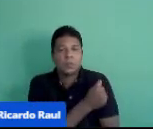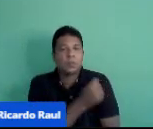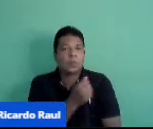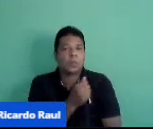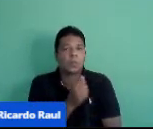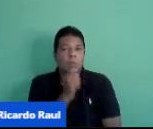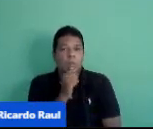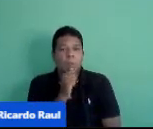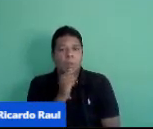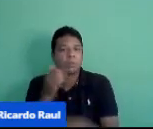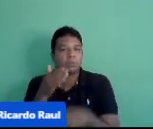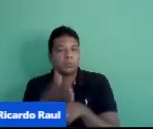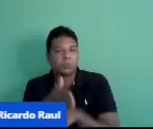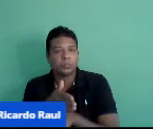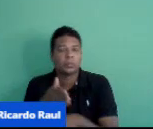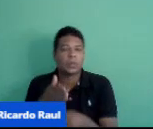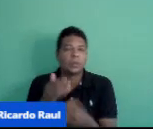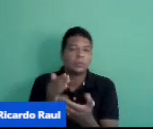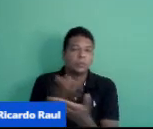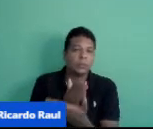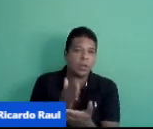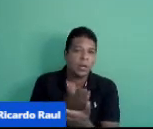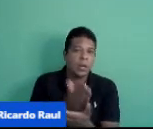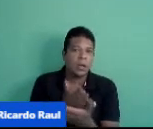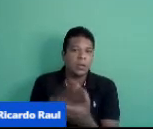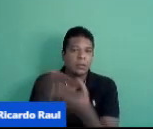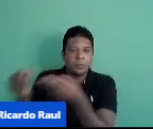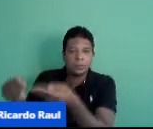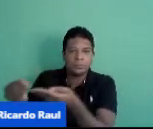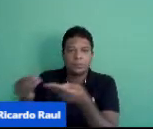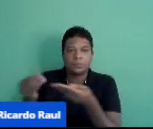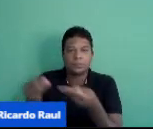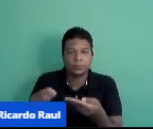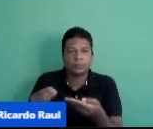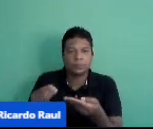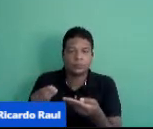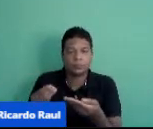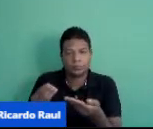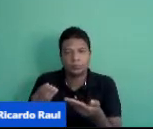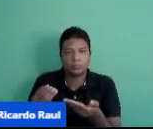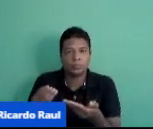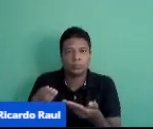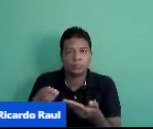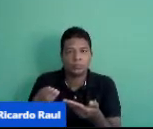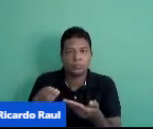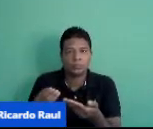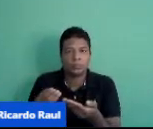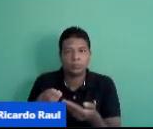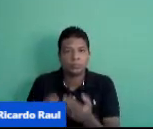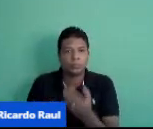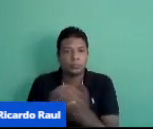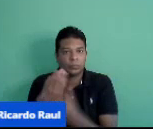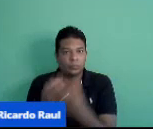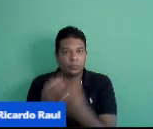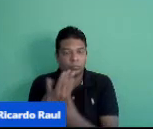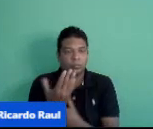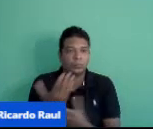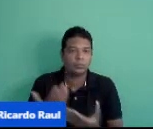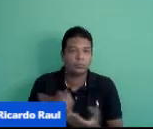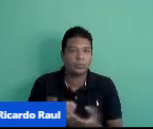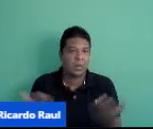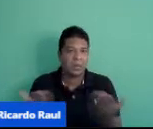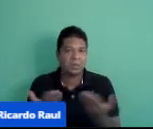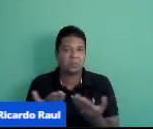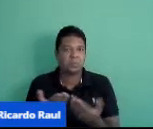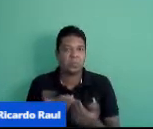não consigam ter acesso É, ao material, vamos pensar assim, digital que você está produzindo, né? E isso, ou até bacana. agora, no momento,